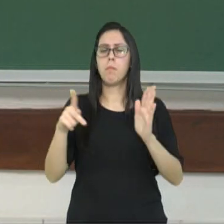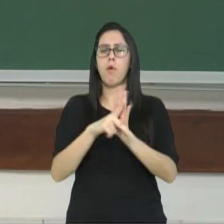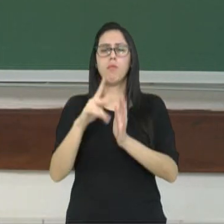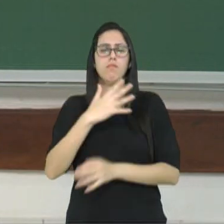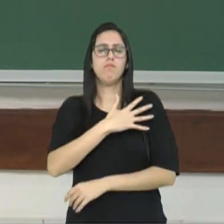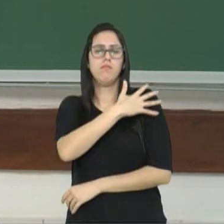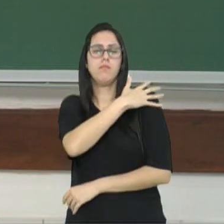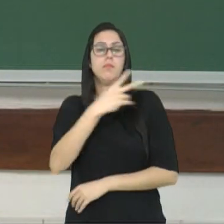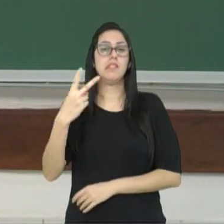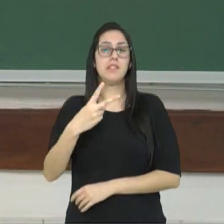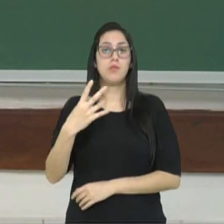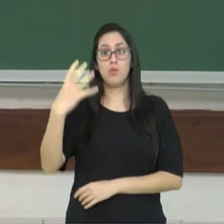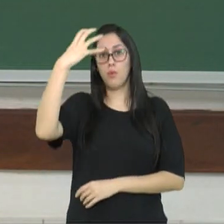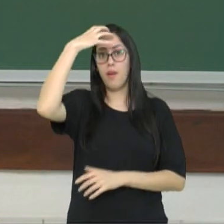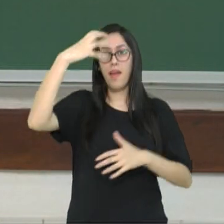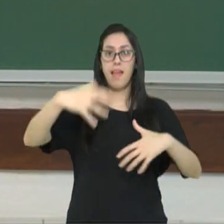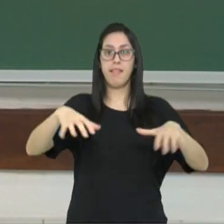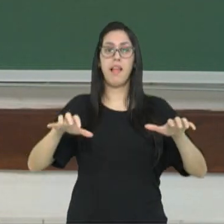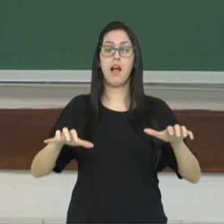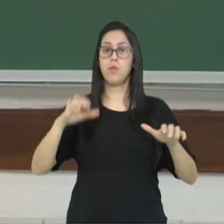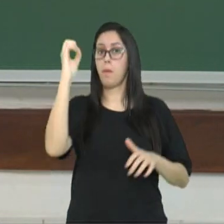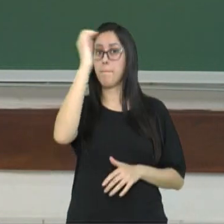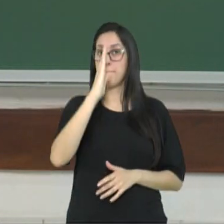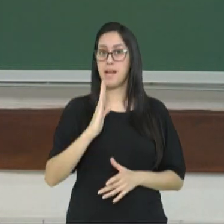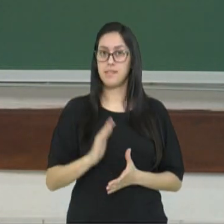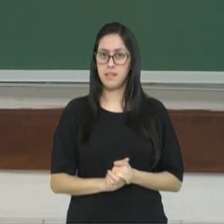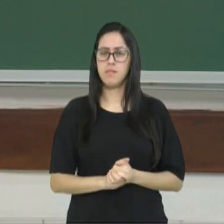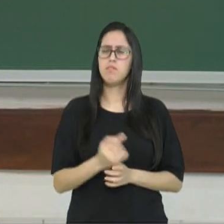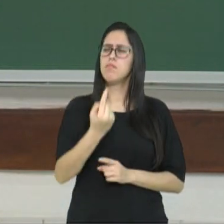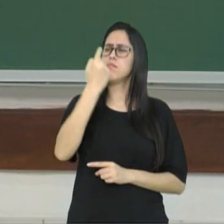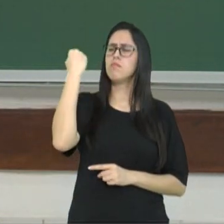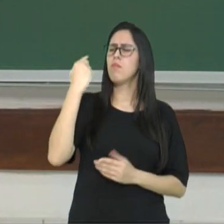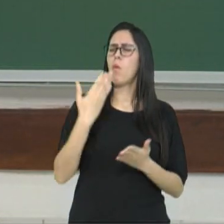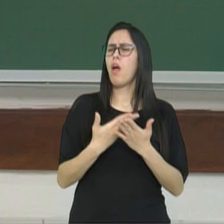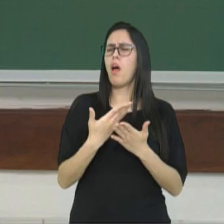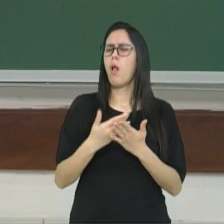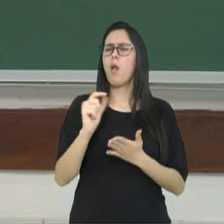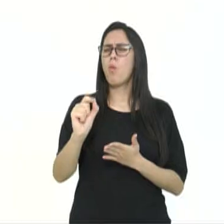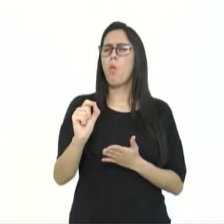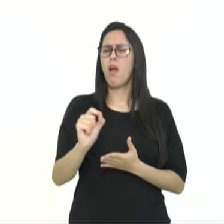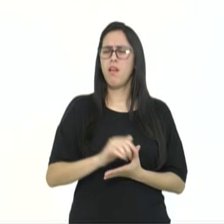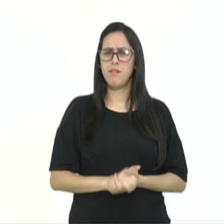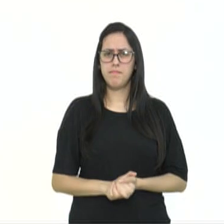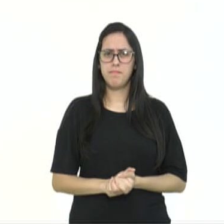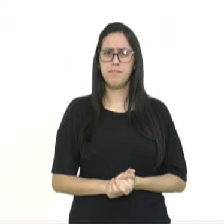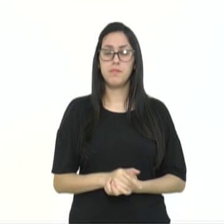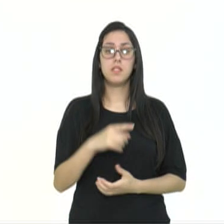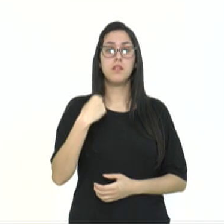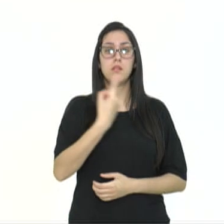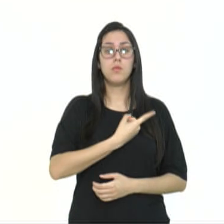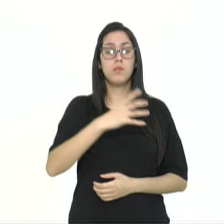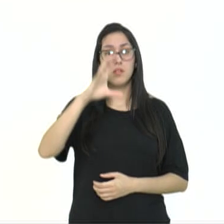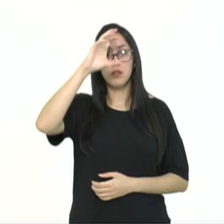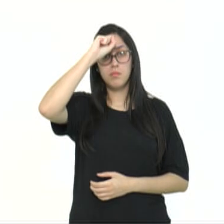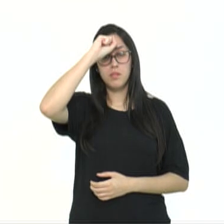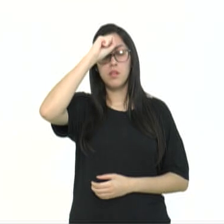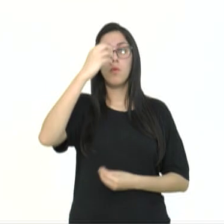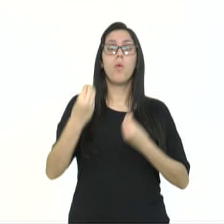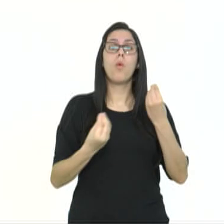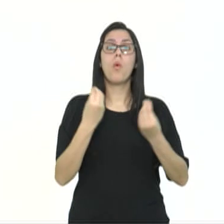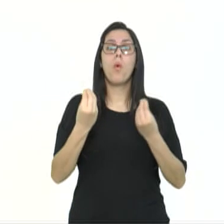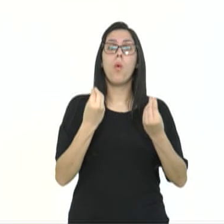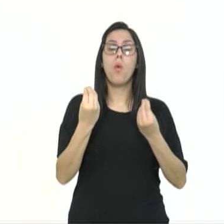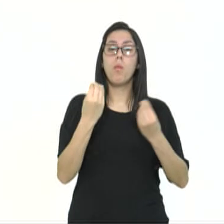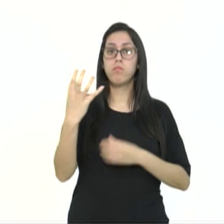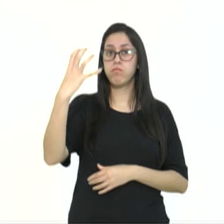segundo reinado brasileiro. O que nós falamos nas aulas passadas? Bom, a gente falou como se estabeleceu a coroação e